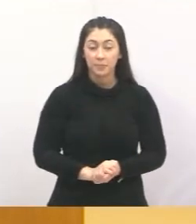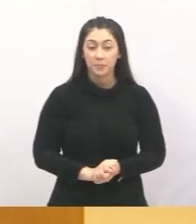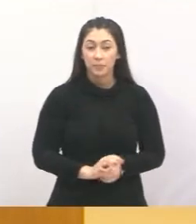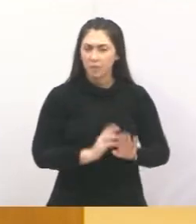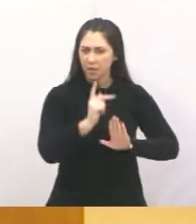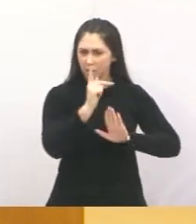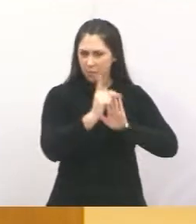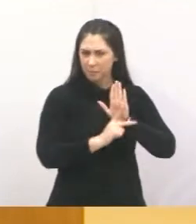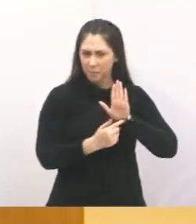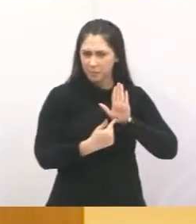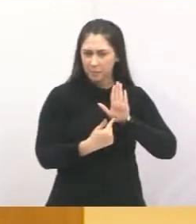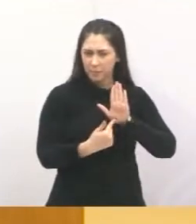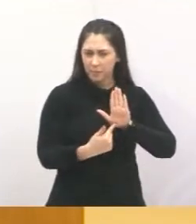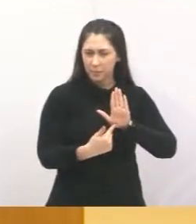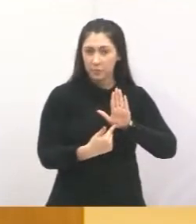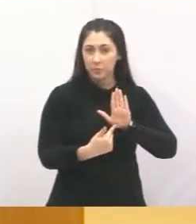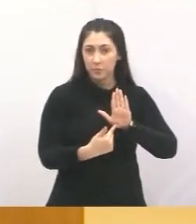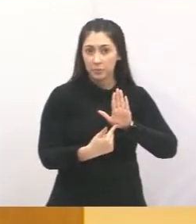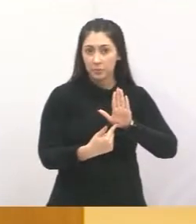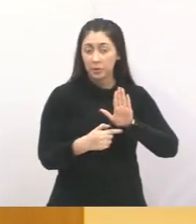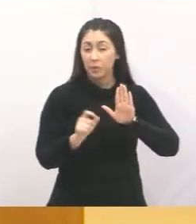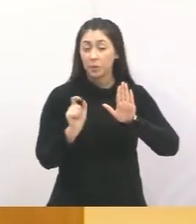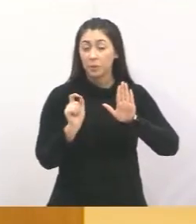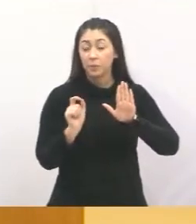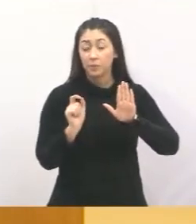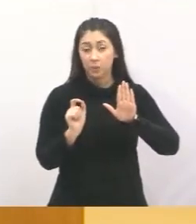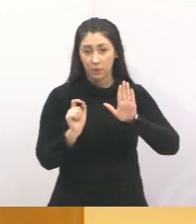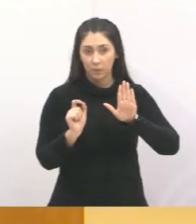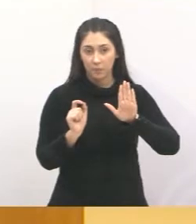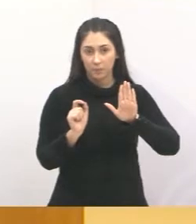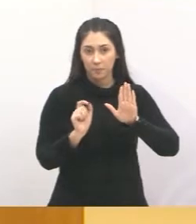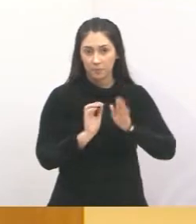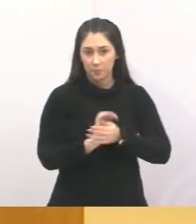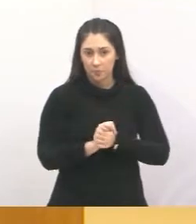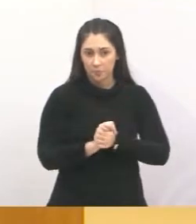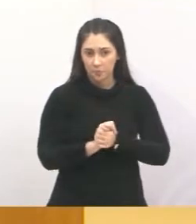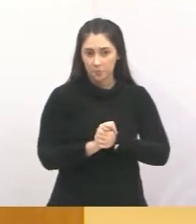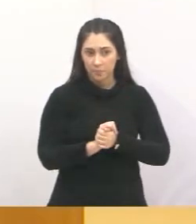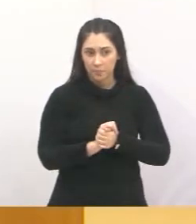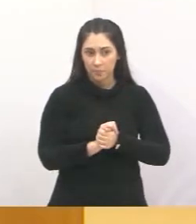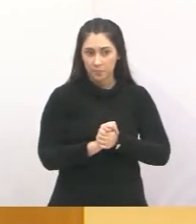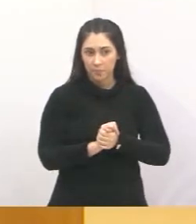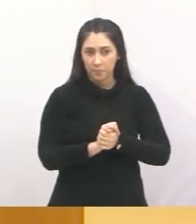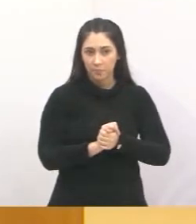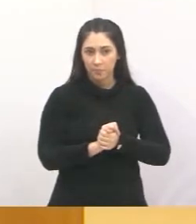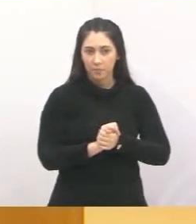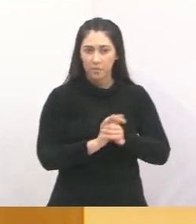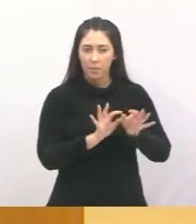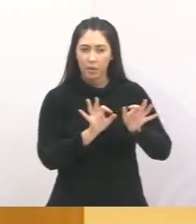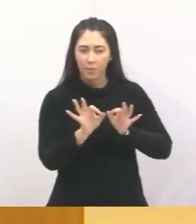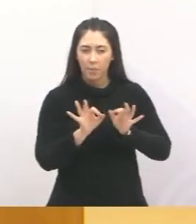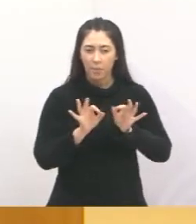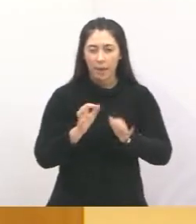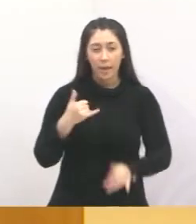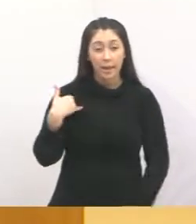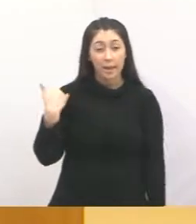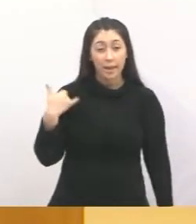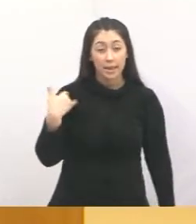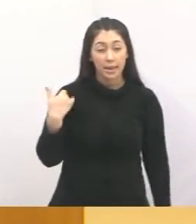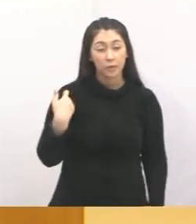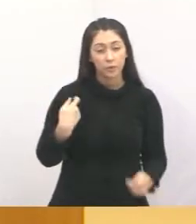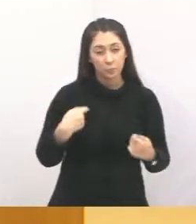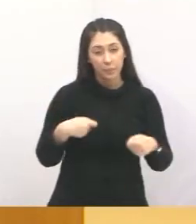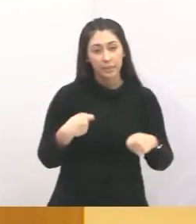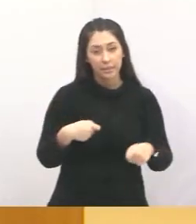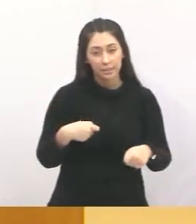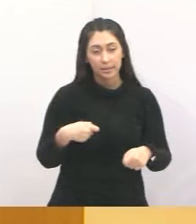Esses projetos consistem em previsão de idade mínima de aposentado, que